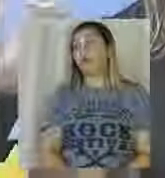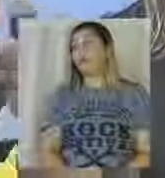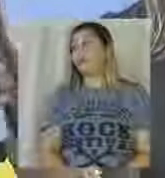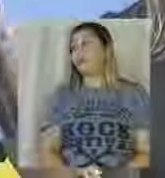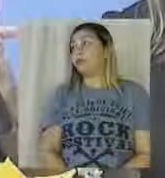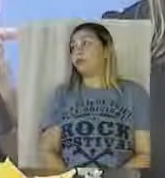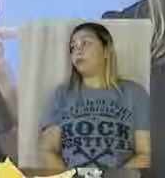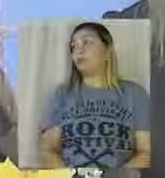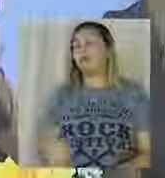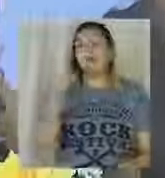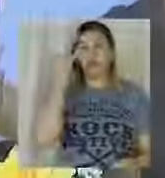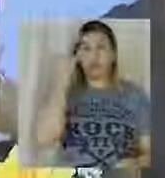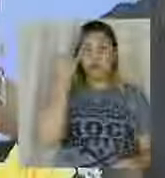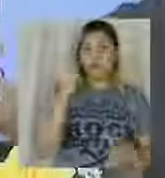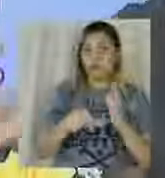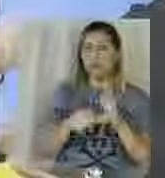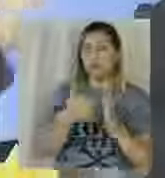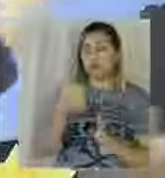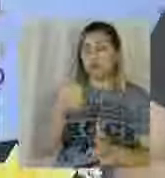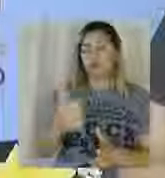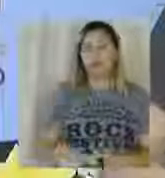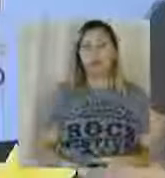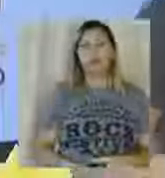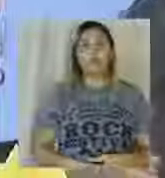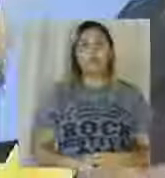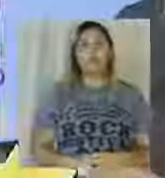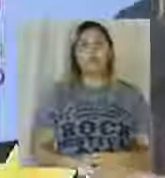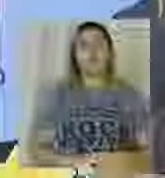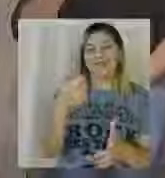Primeiro, Aline, né?